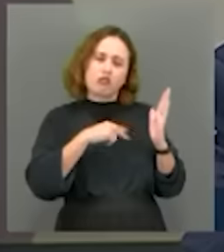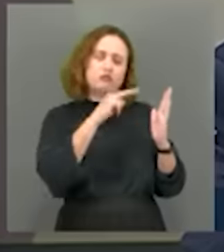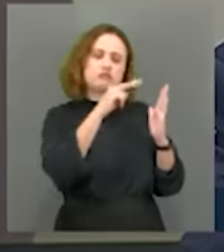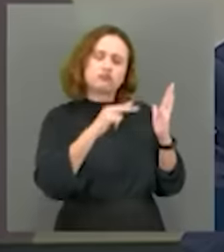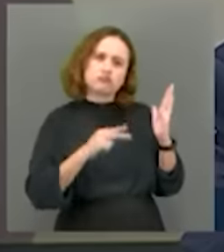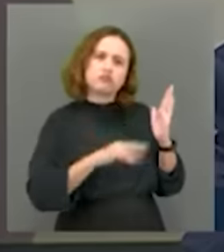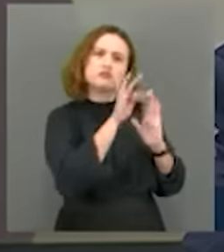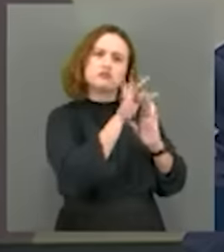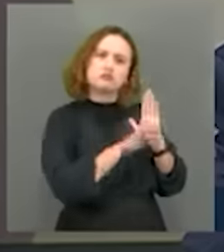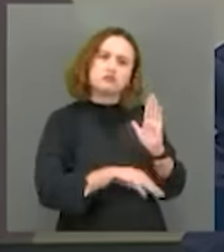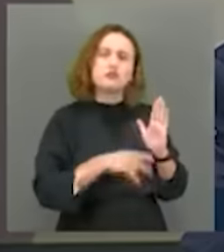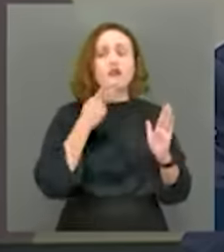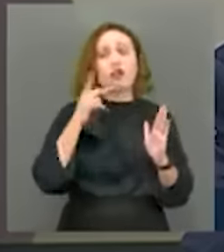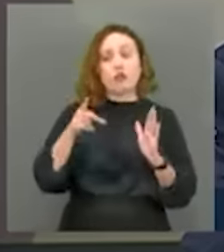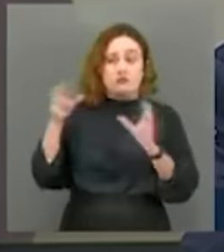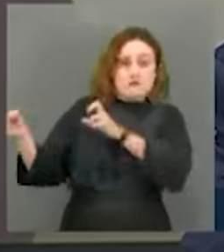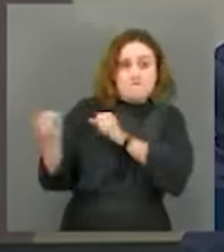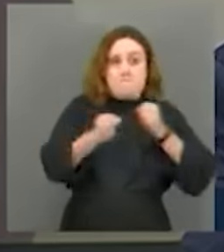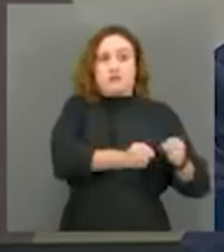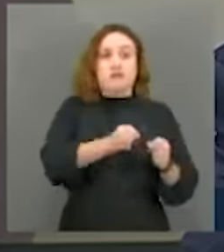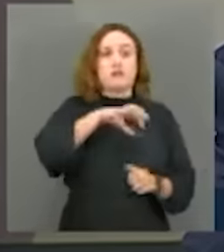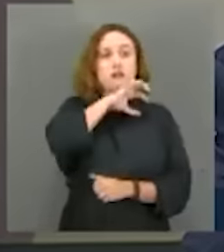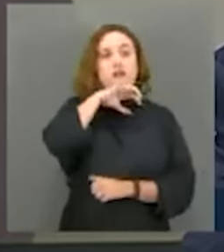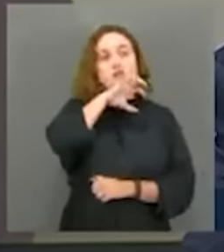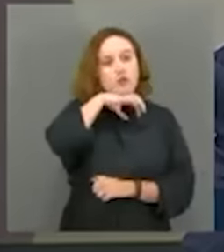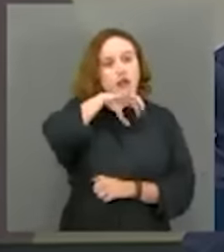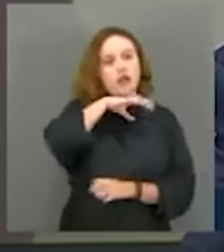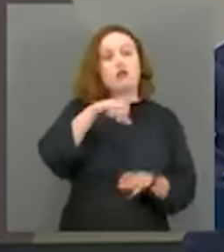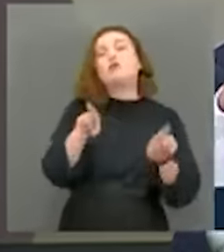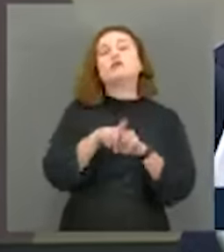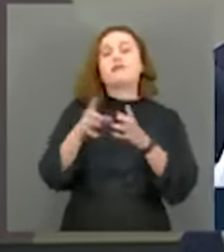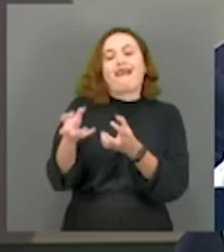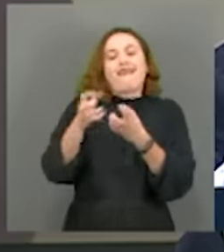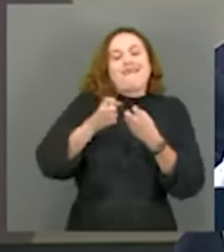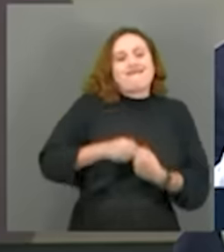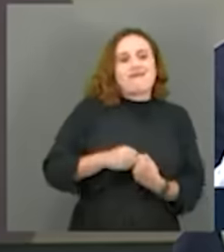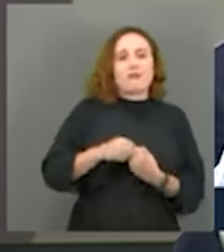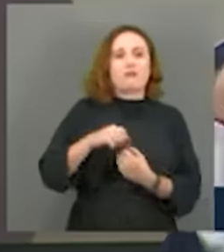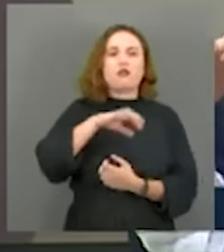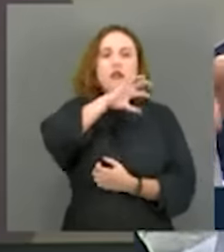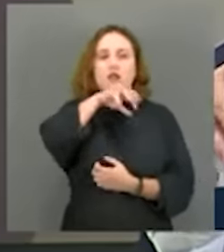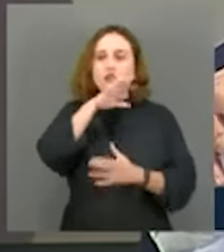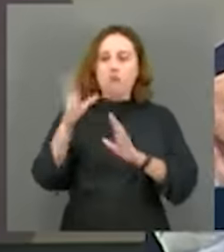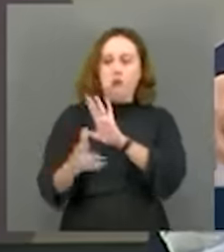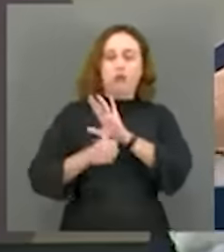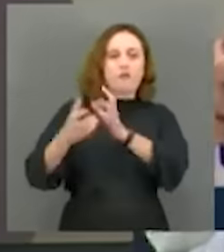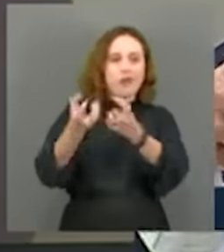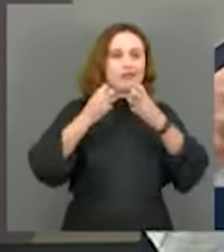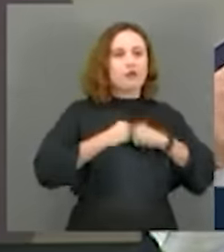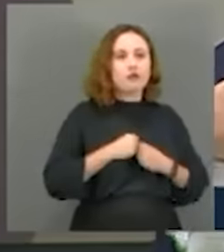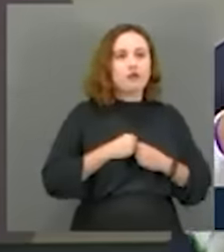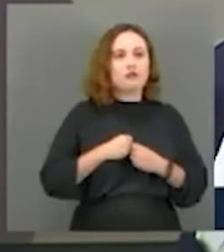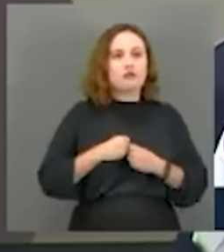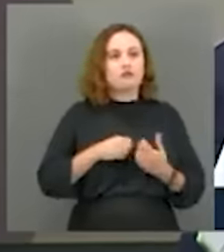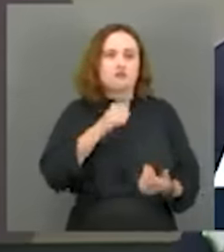aí o caso né de tráfico de animais né da receptação de animais roubados e isso hoje ganha uma outra dimensão né o